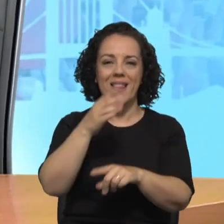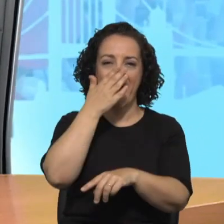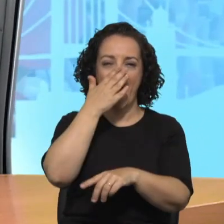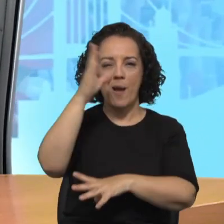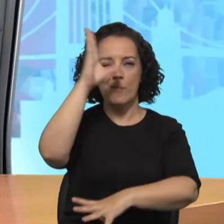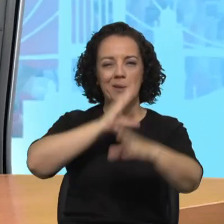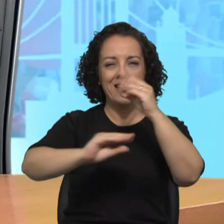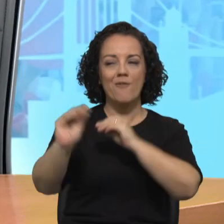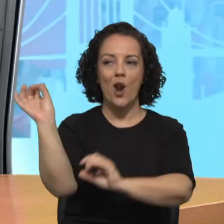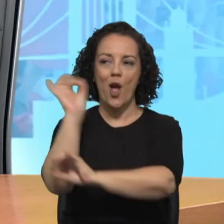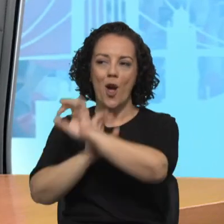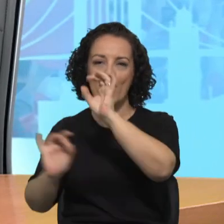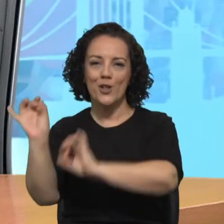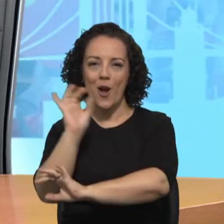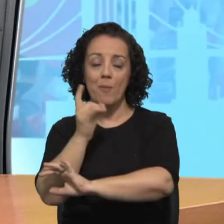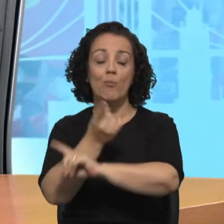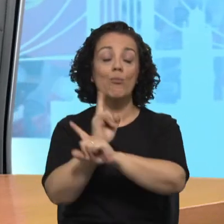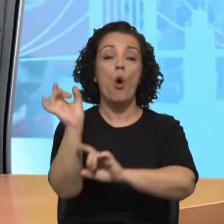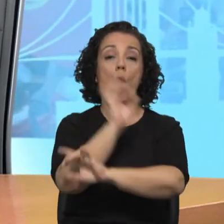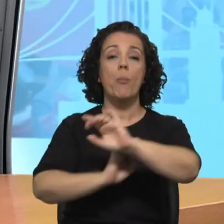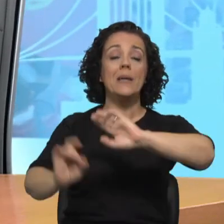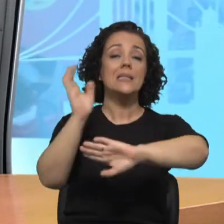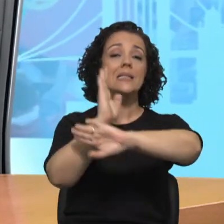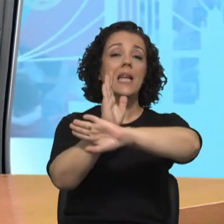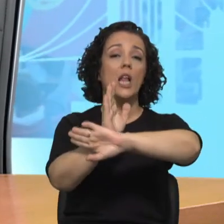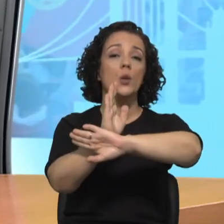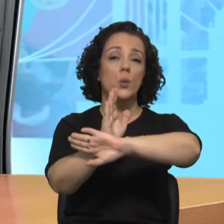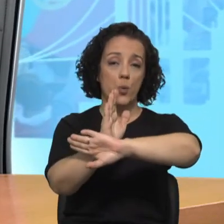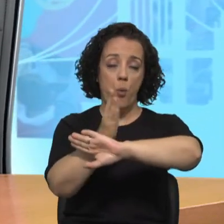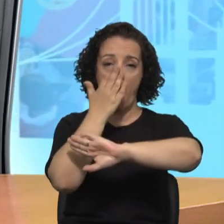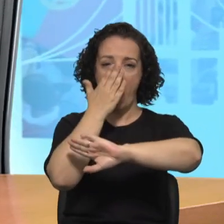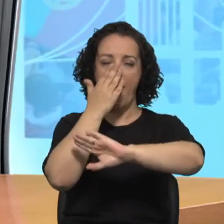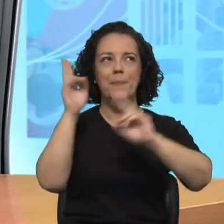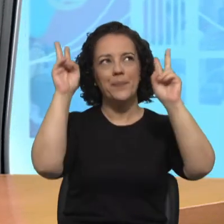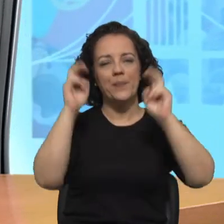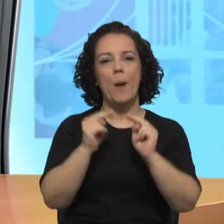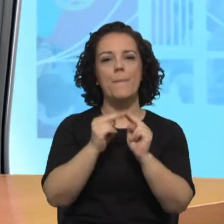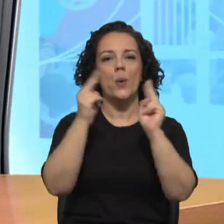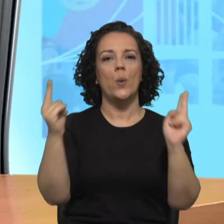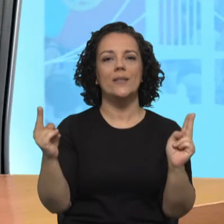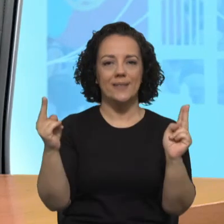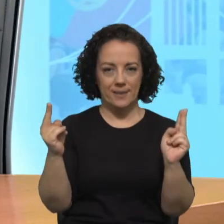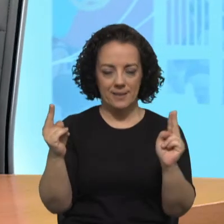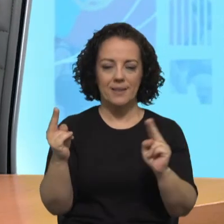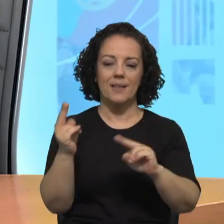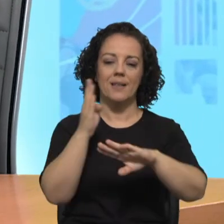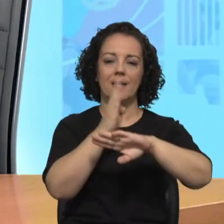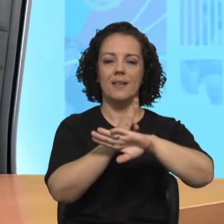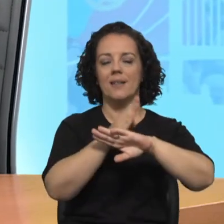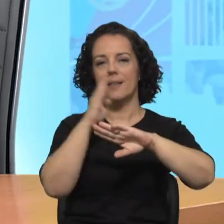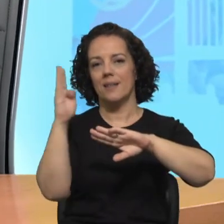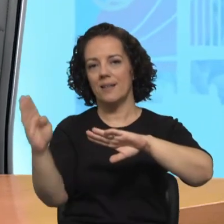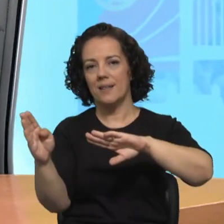metáfora da Europa, não é? Porque está situada no centro da Europa e, no fundo, é a ponte, ou tem esta vocação de ser ponte entre o lado ocidental